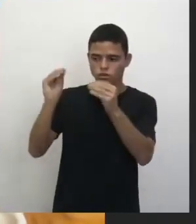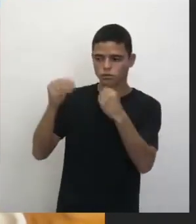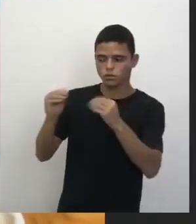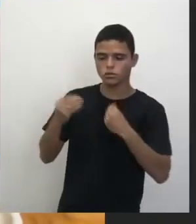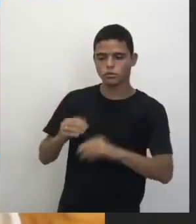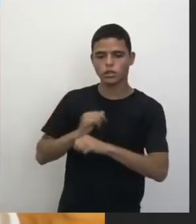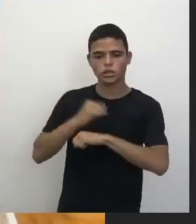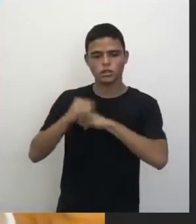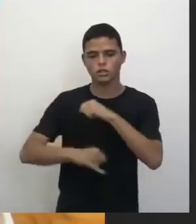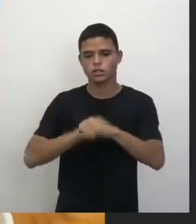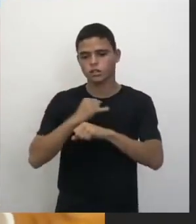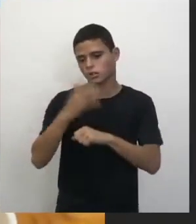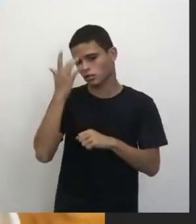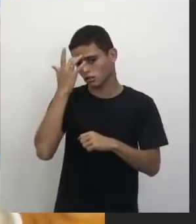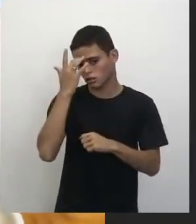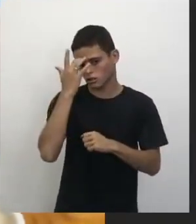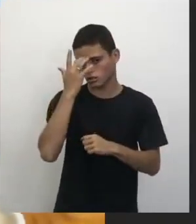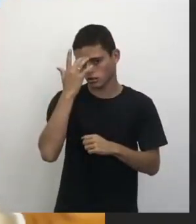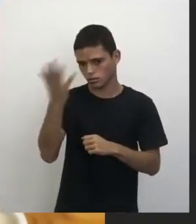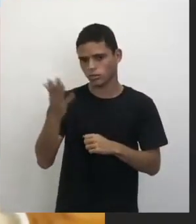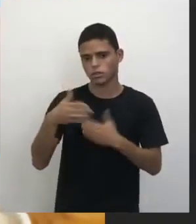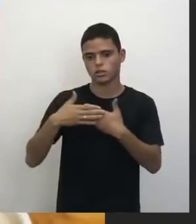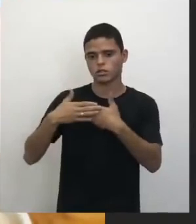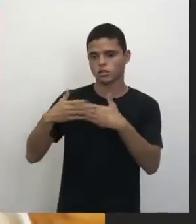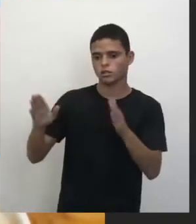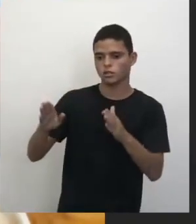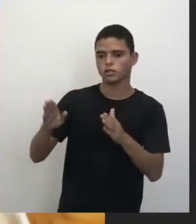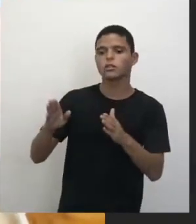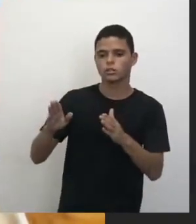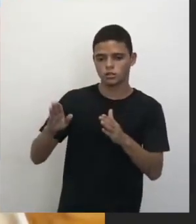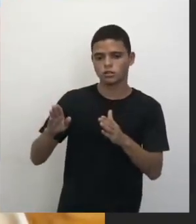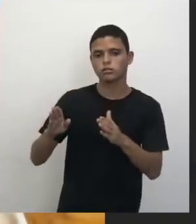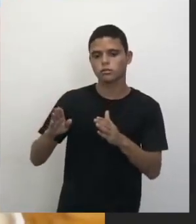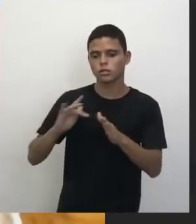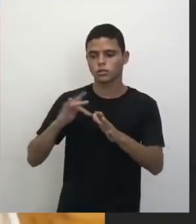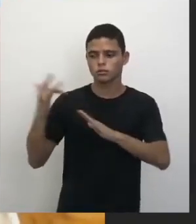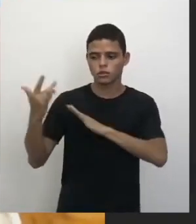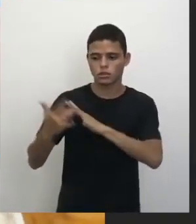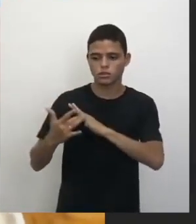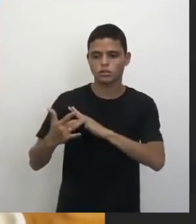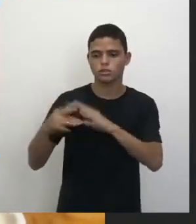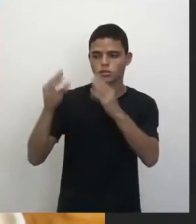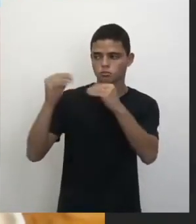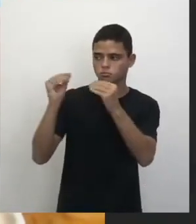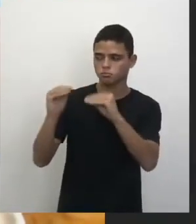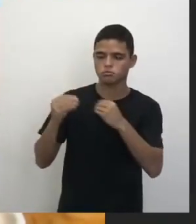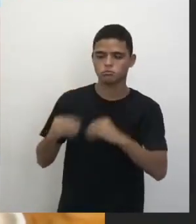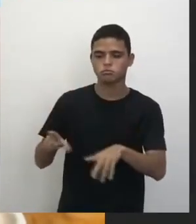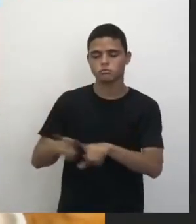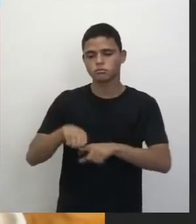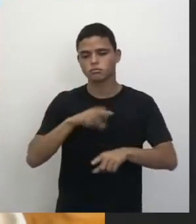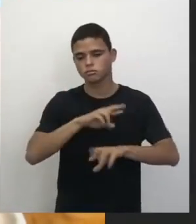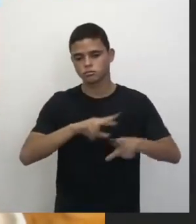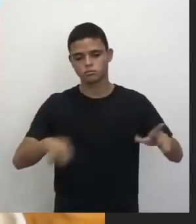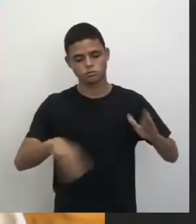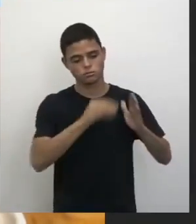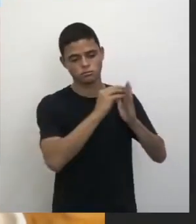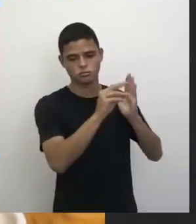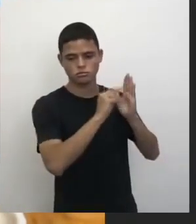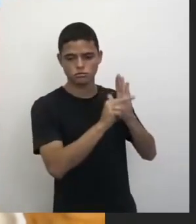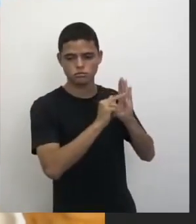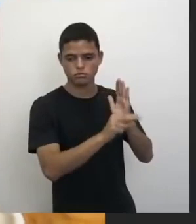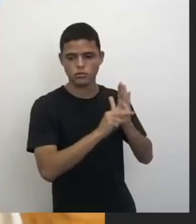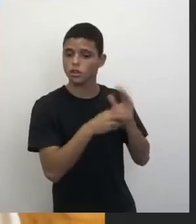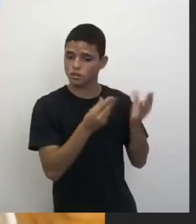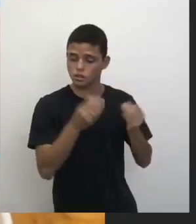internet é muito fácil, né? Hoje em dia você abre um blog ou você publica em alguma rede social, né? Então tem muitos quadrinistas que publicam nas redes sociais e